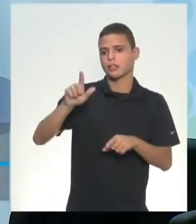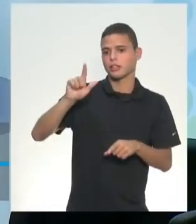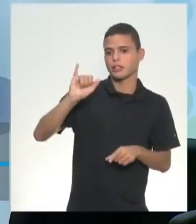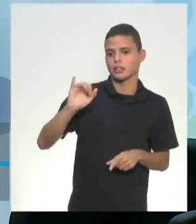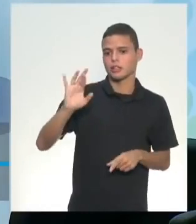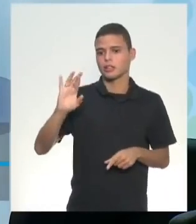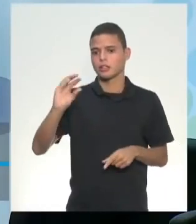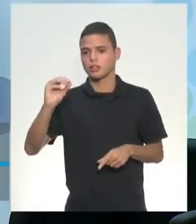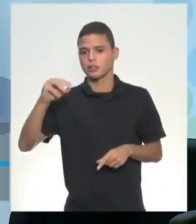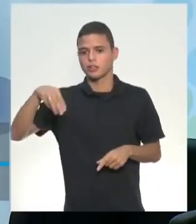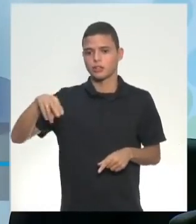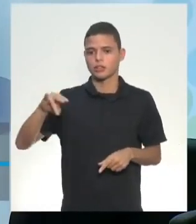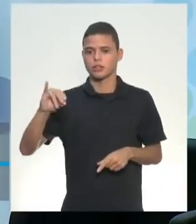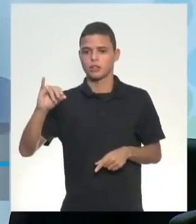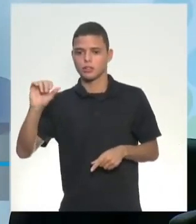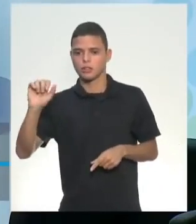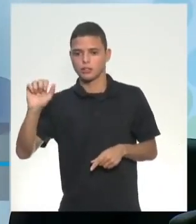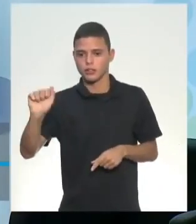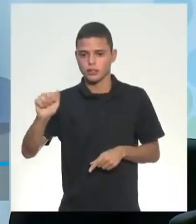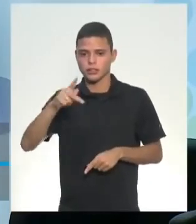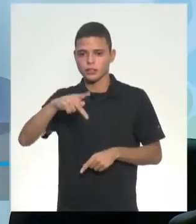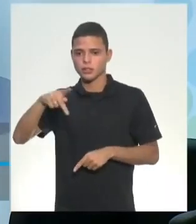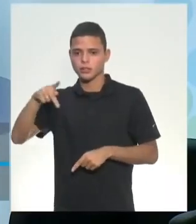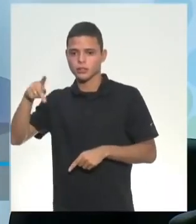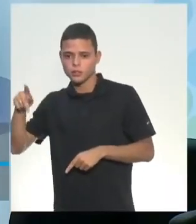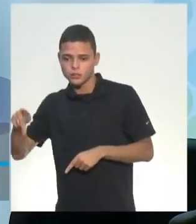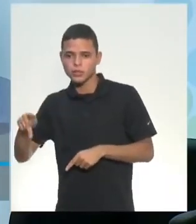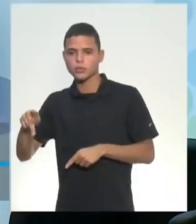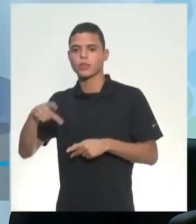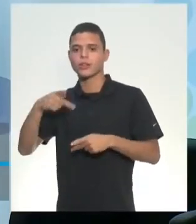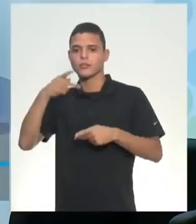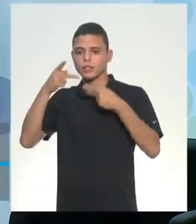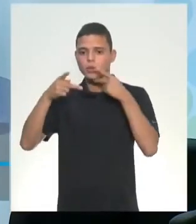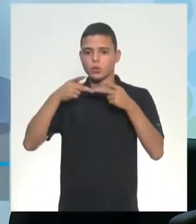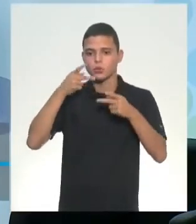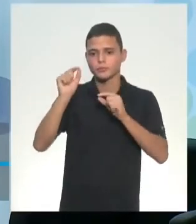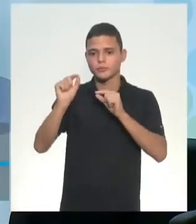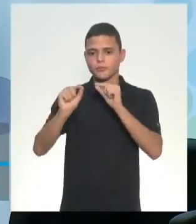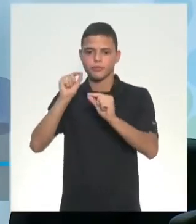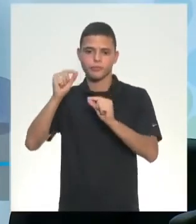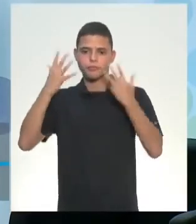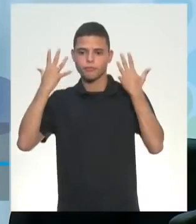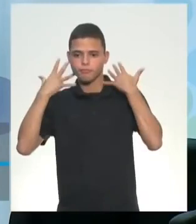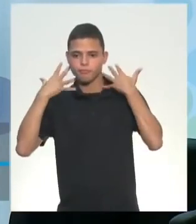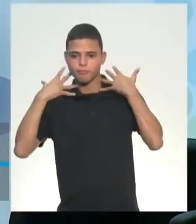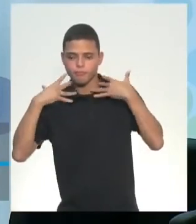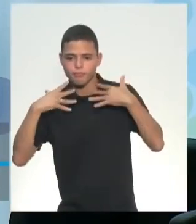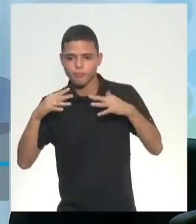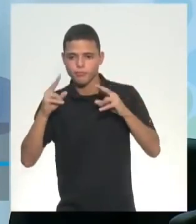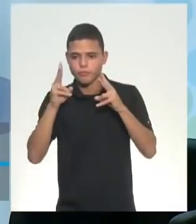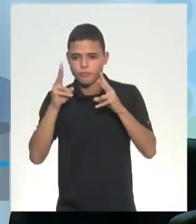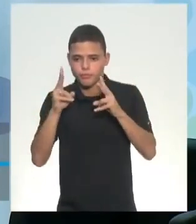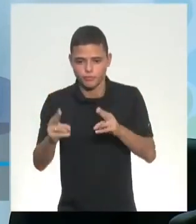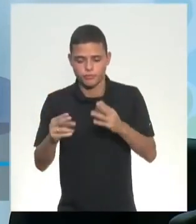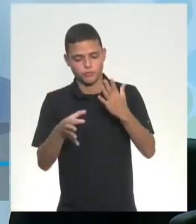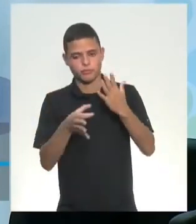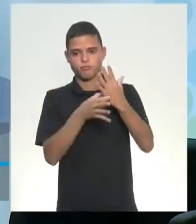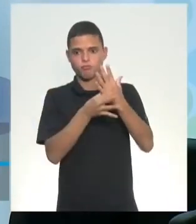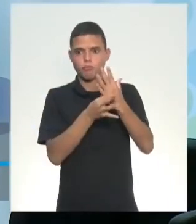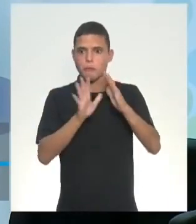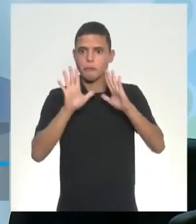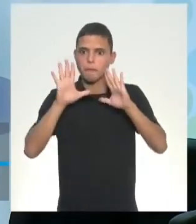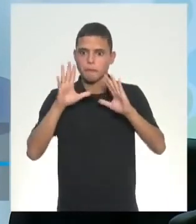Prof. Fátima, que ela fala assim, só para marcar o naturalismo. O naturalismo é um realismo mais forte,